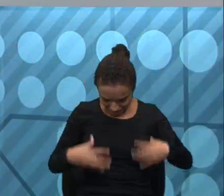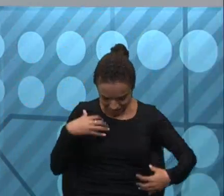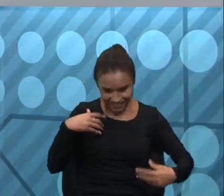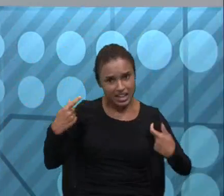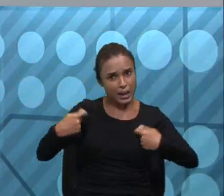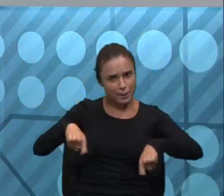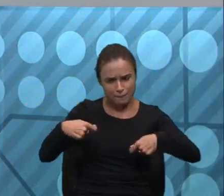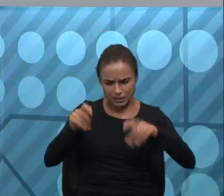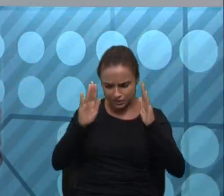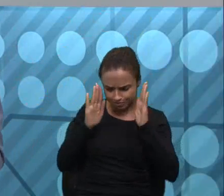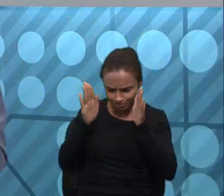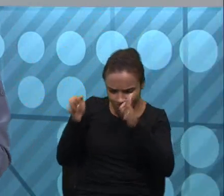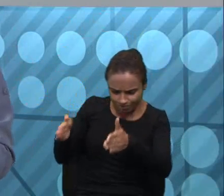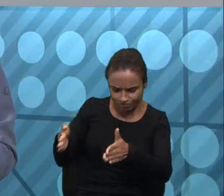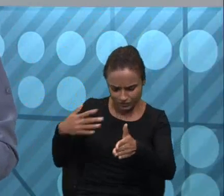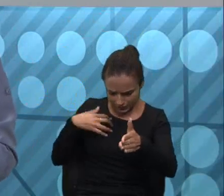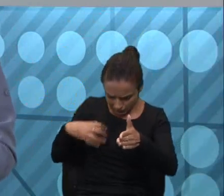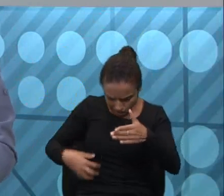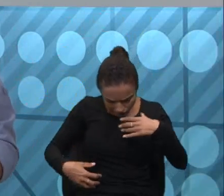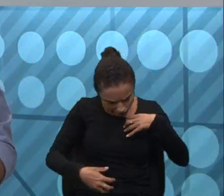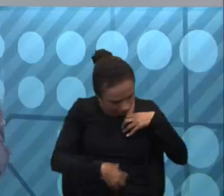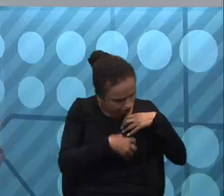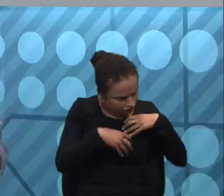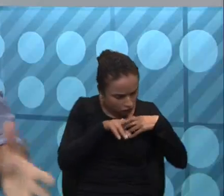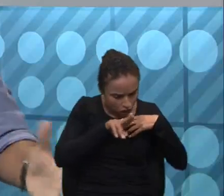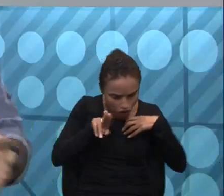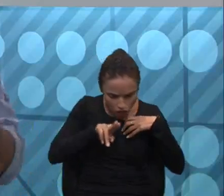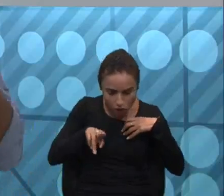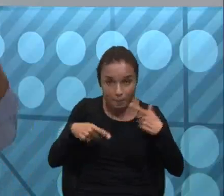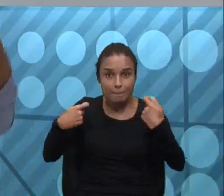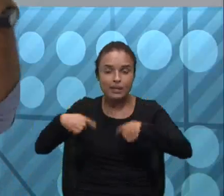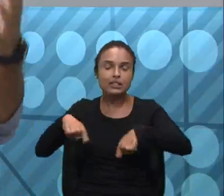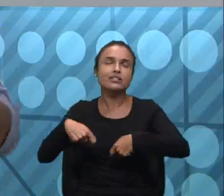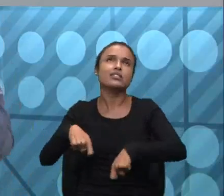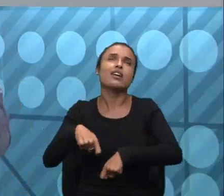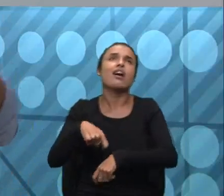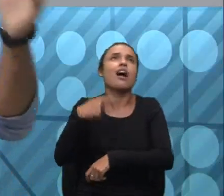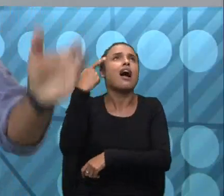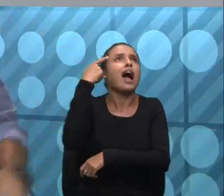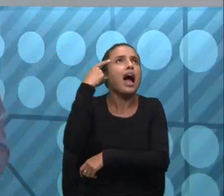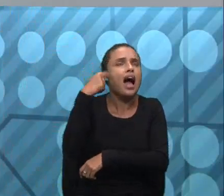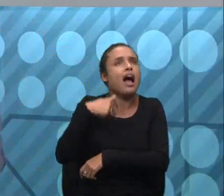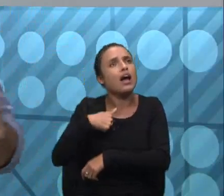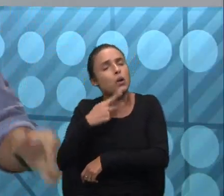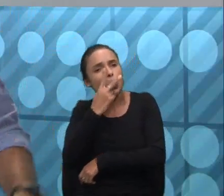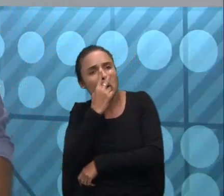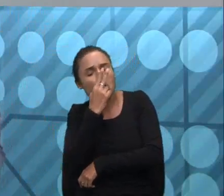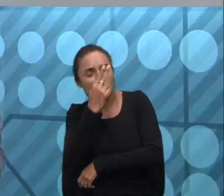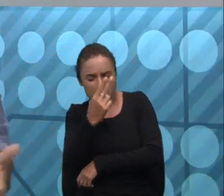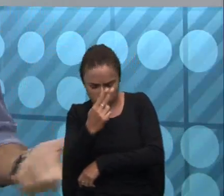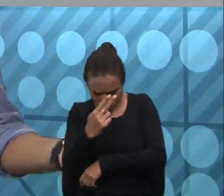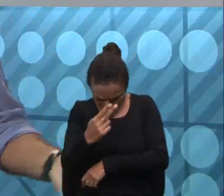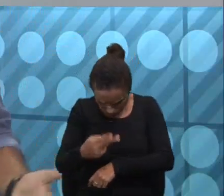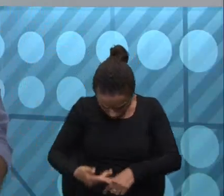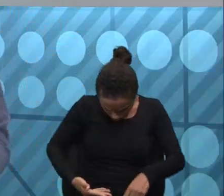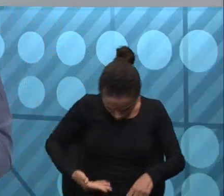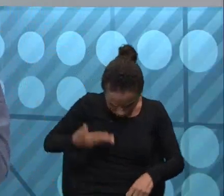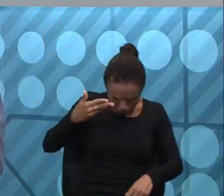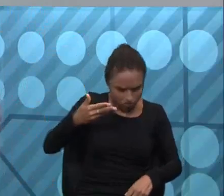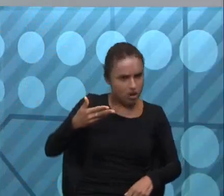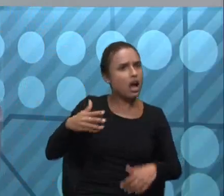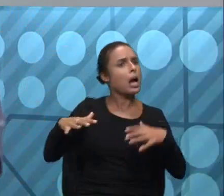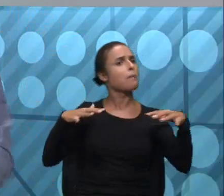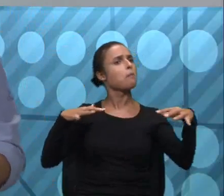pouco específico, tá? Então, não dá para a gente falar, é algo que acontece no membro inferior. Pô,